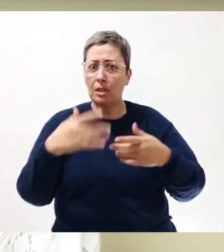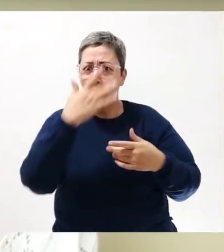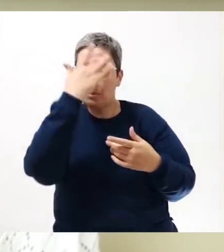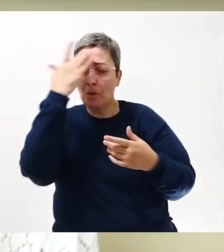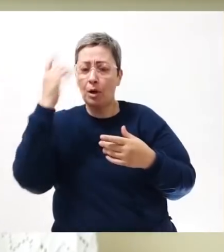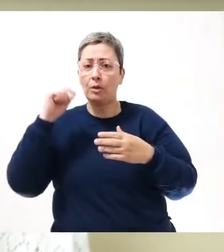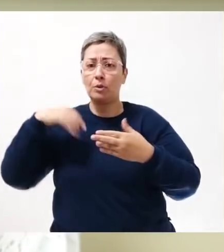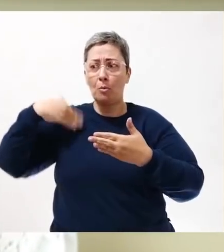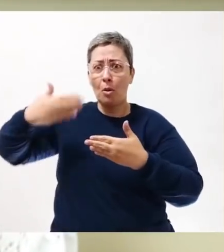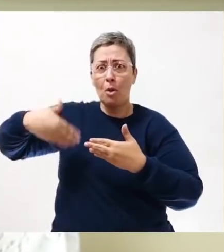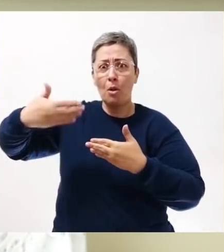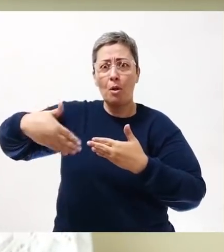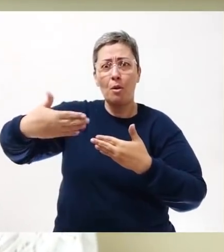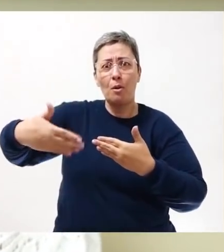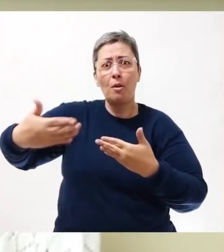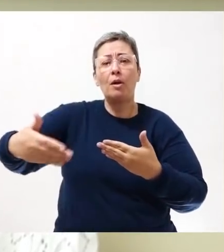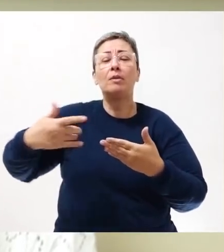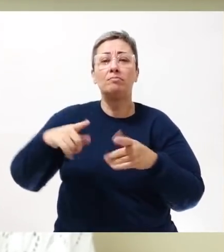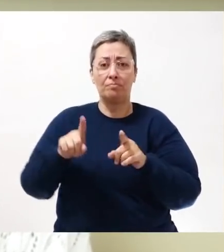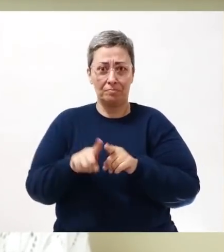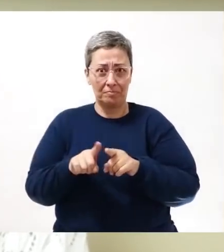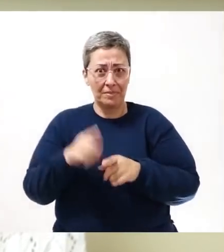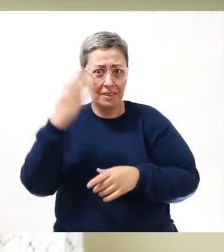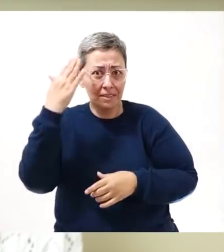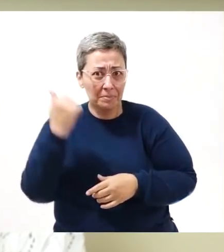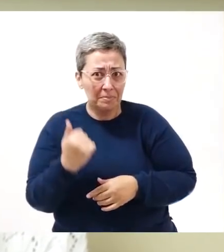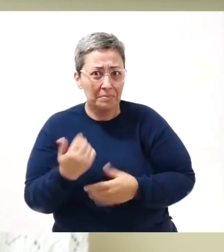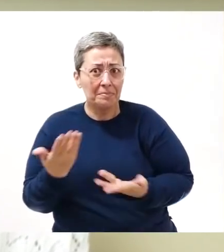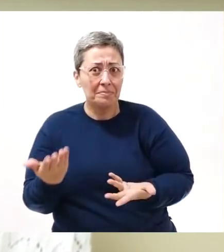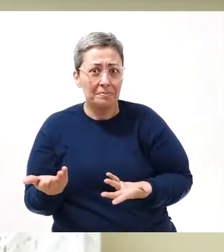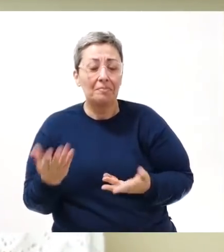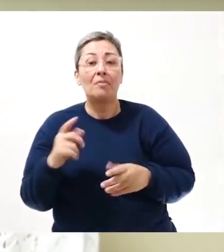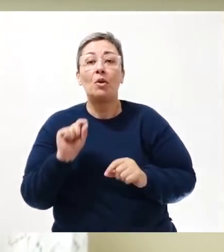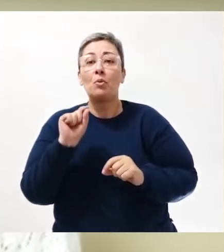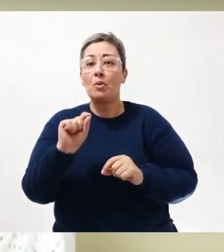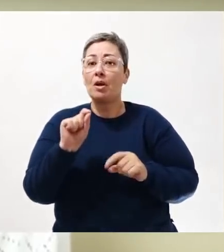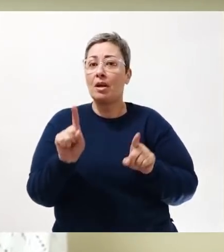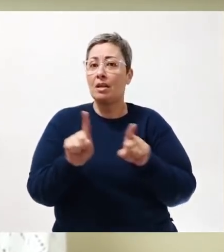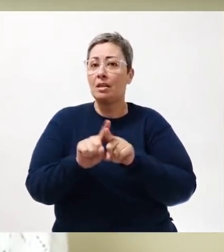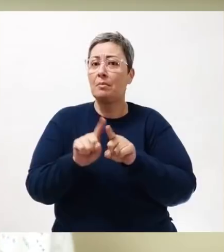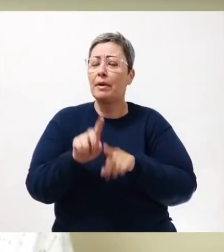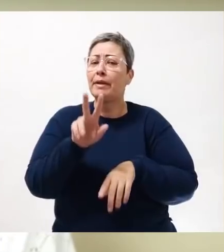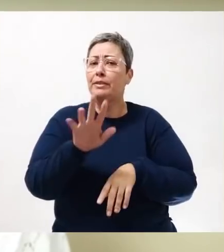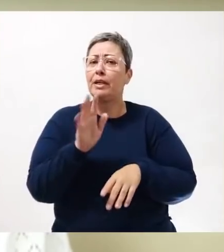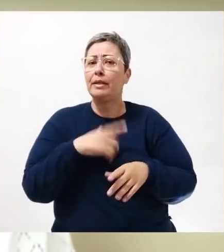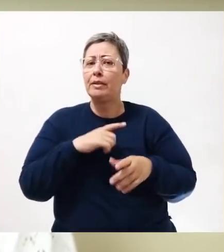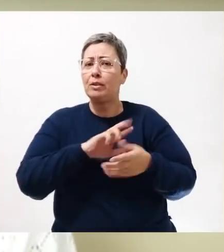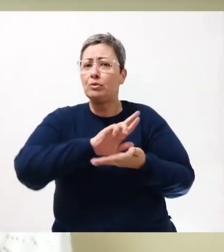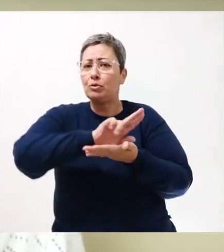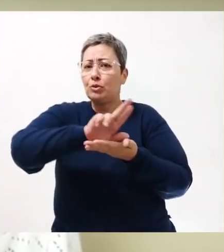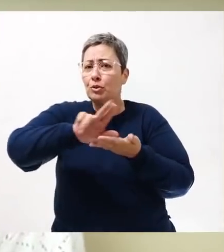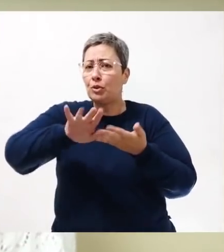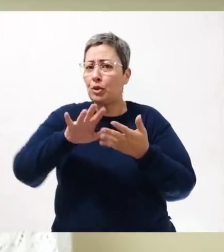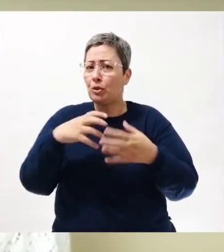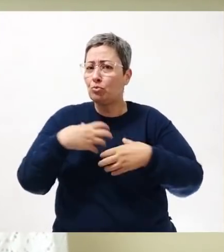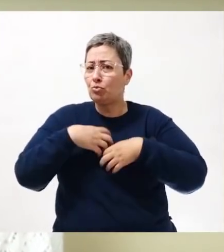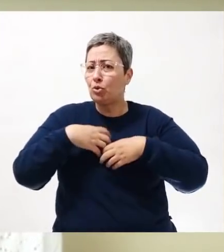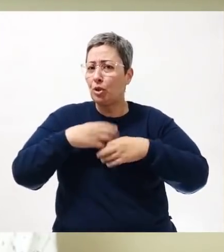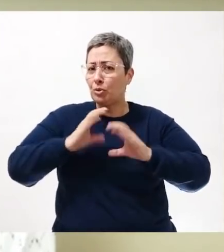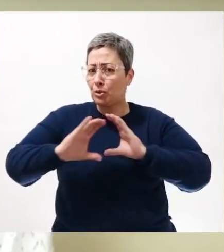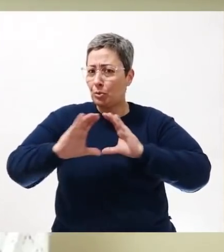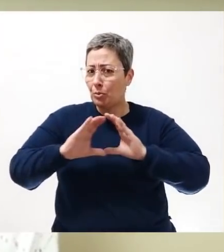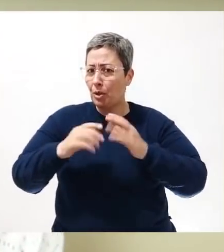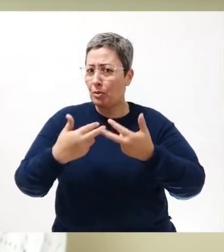as pessoas passou por constantes mudanças ao longo dos séculos e que também já tivemos diferentes formas